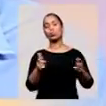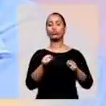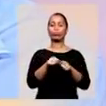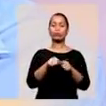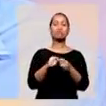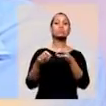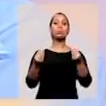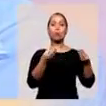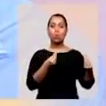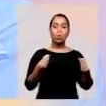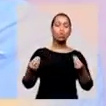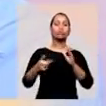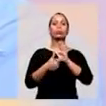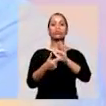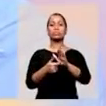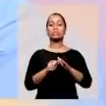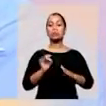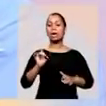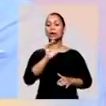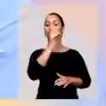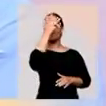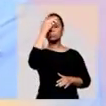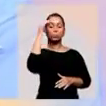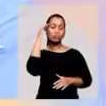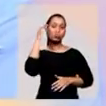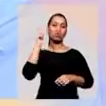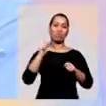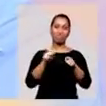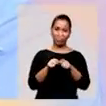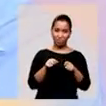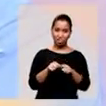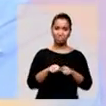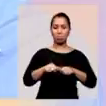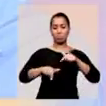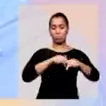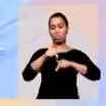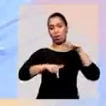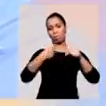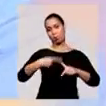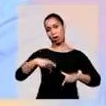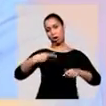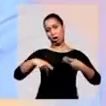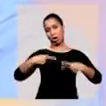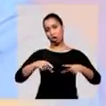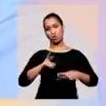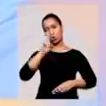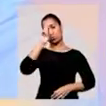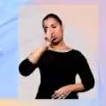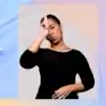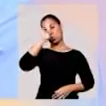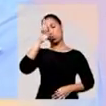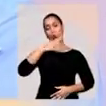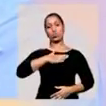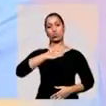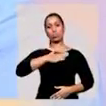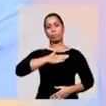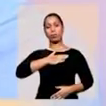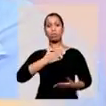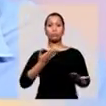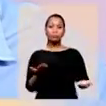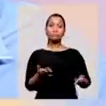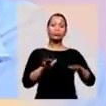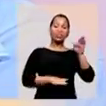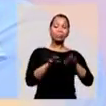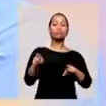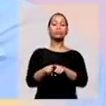o que está bastante em ascensão, cada um montando, né? Nós passamos a ser, então, autônomos, donos do nosso próprio negócio, que